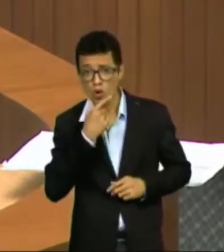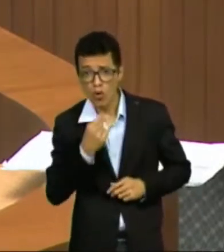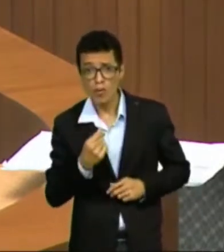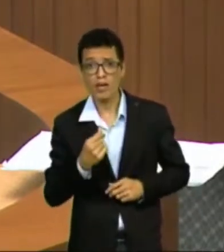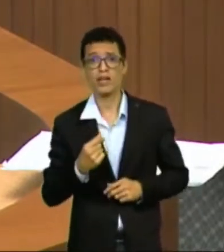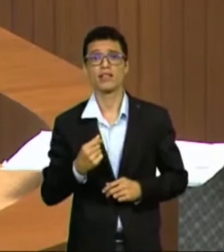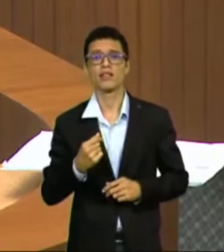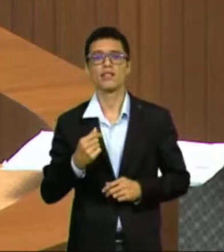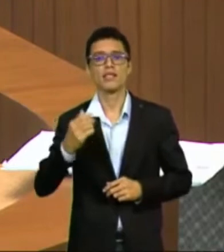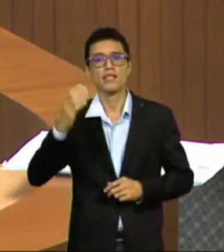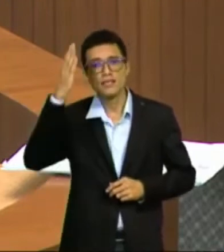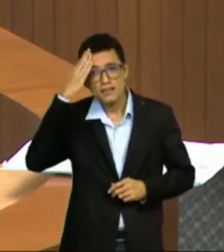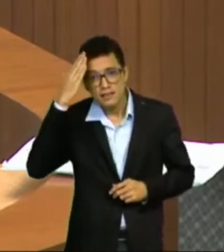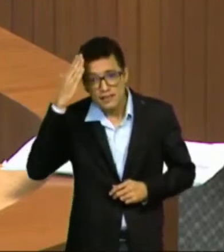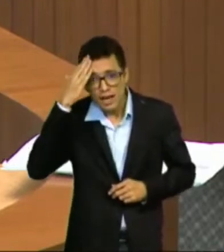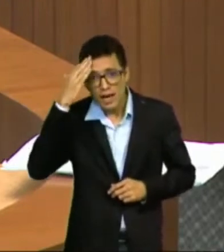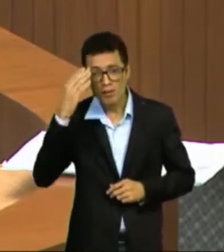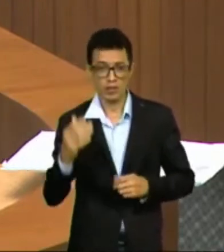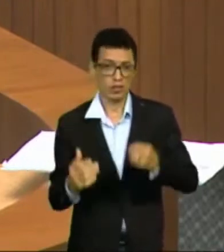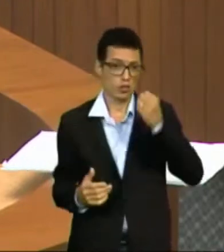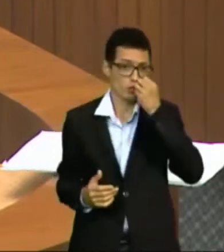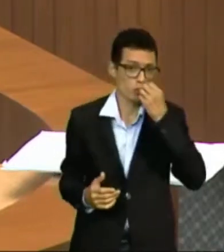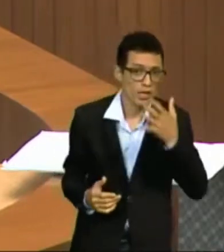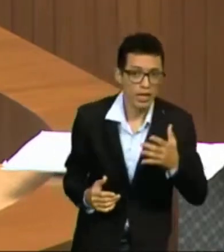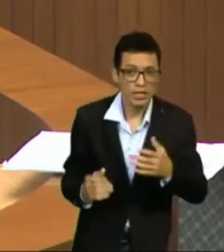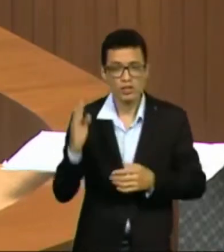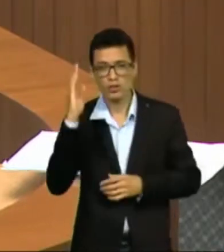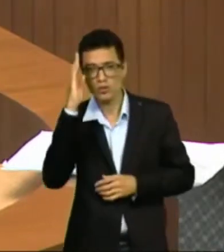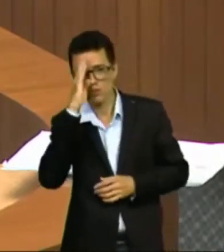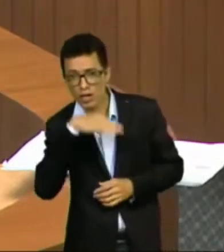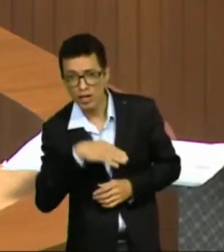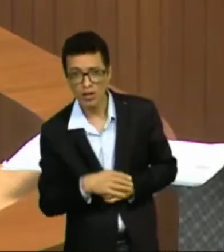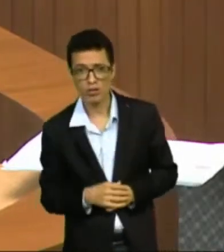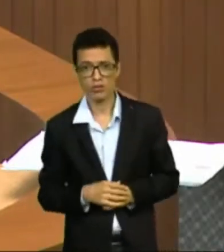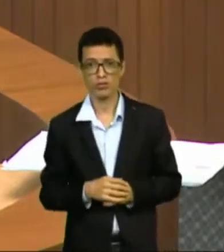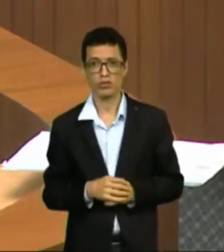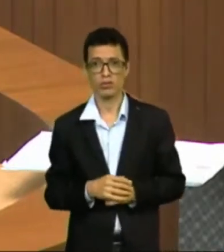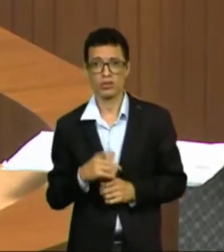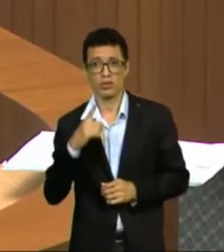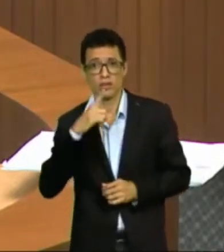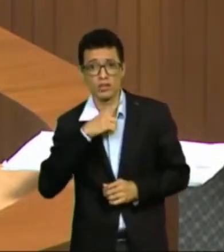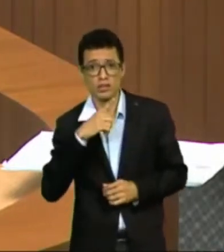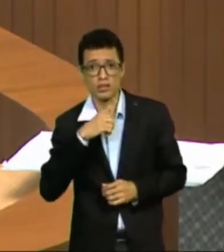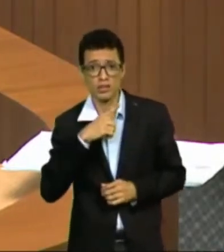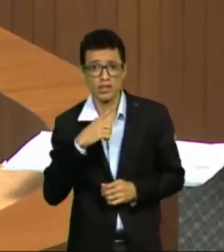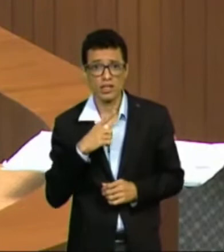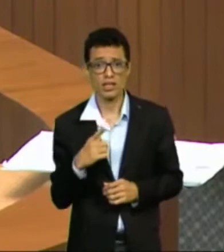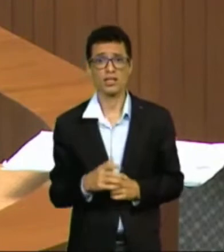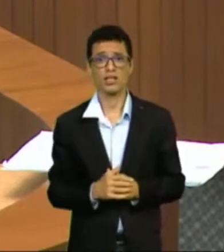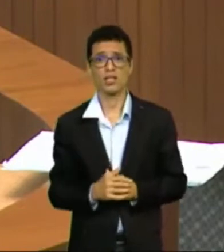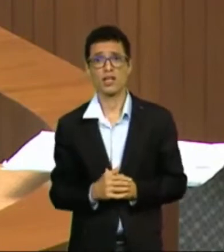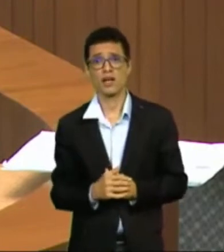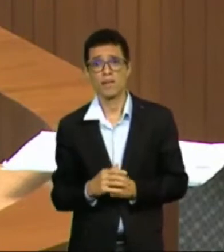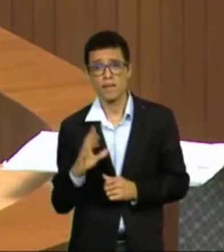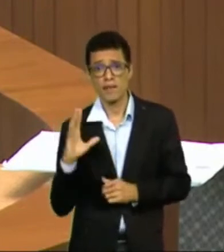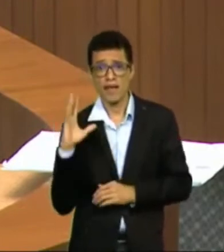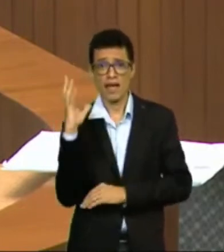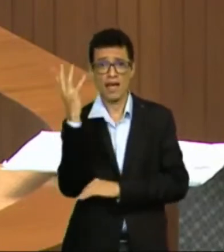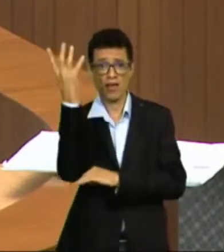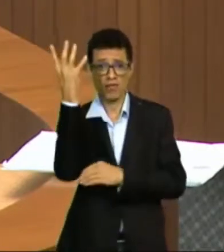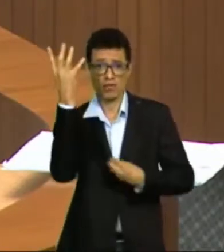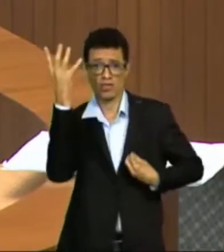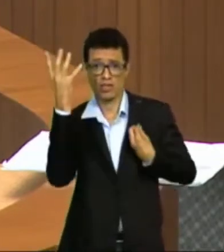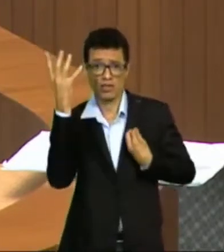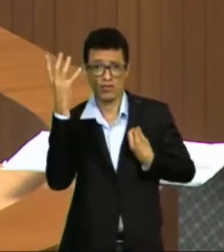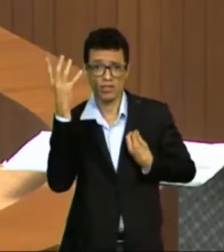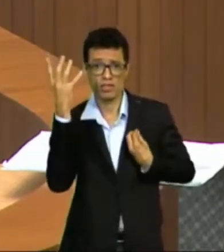Ora, pois para quem não estenda a sua mão e tome também a árvore da vida e coma